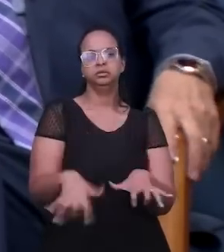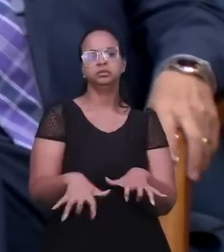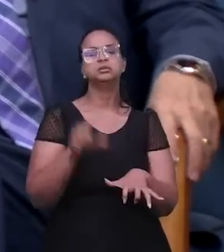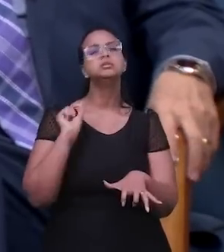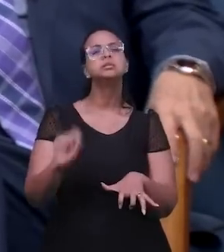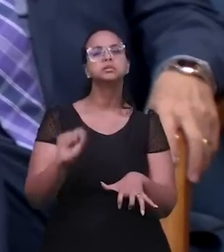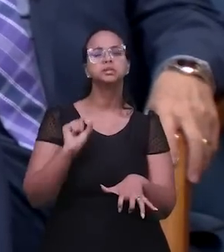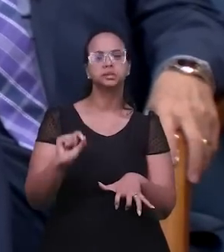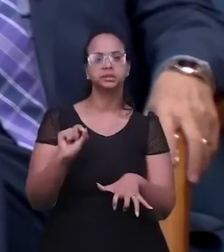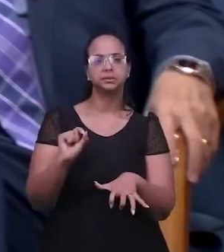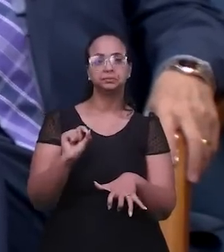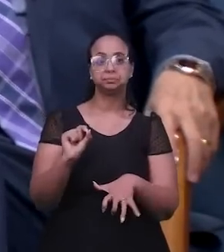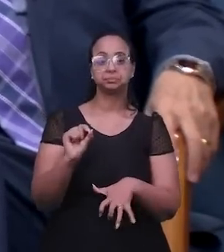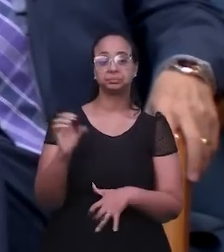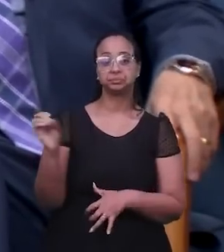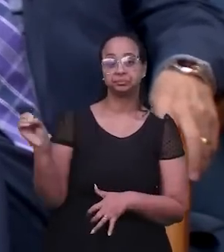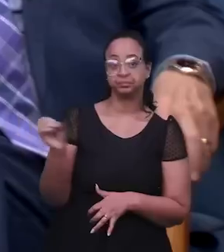está abordando